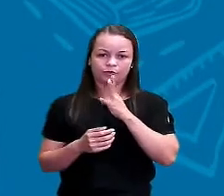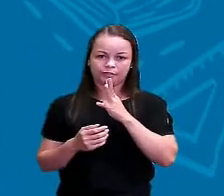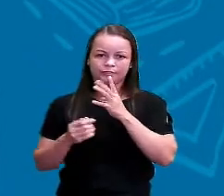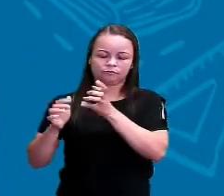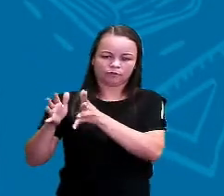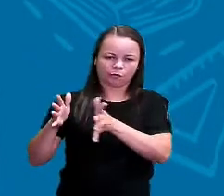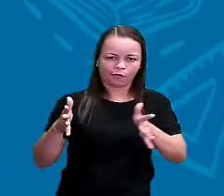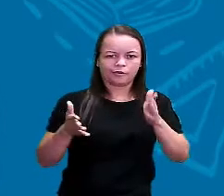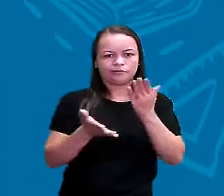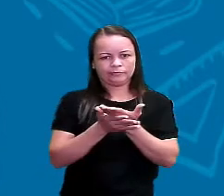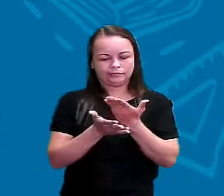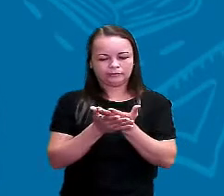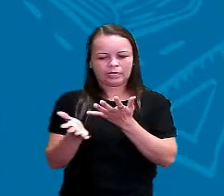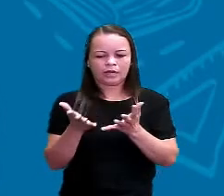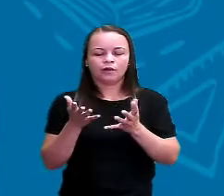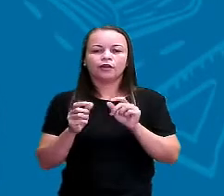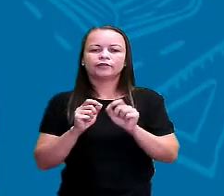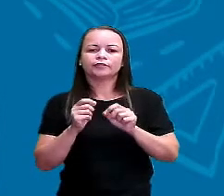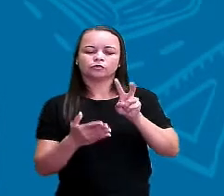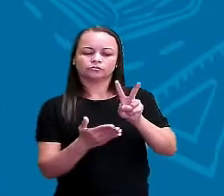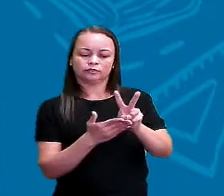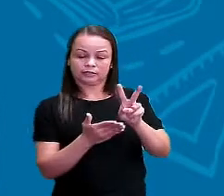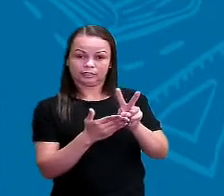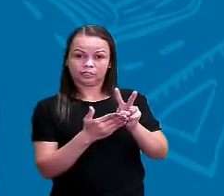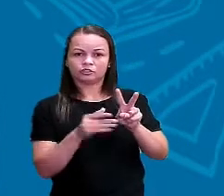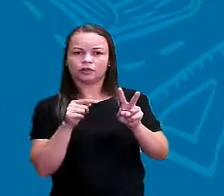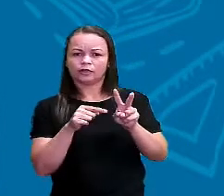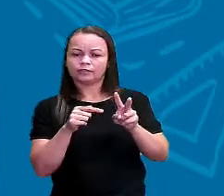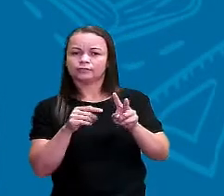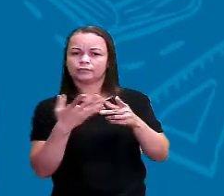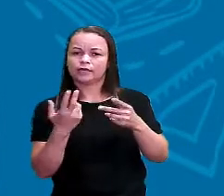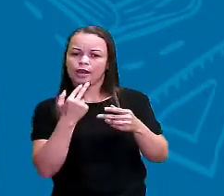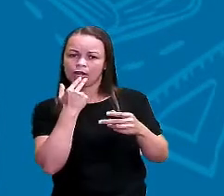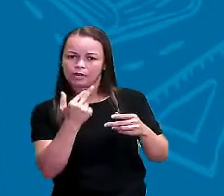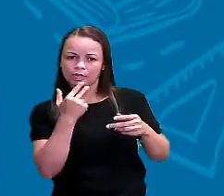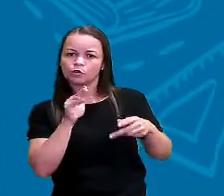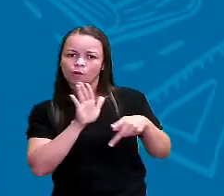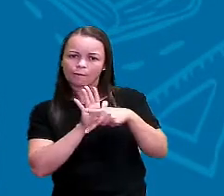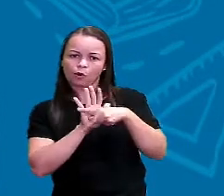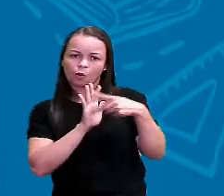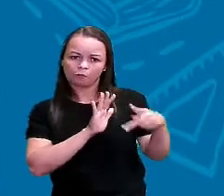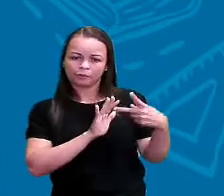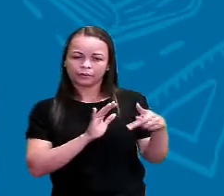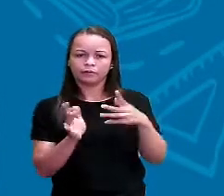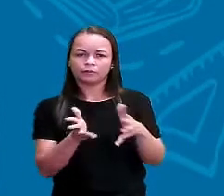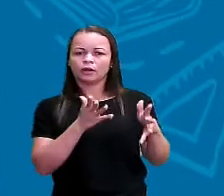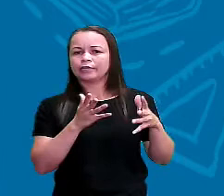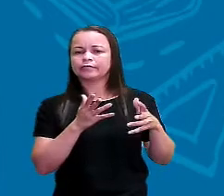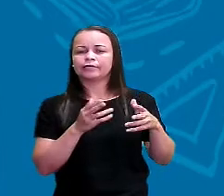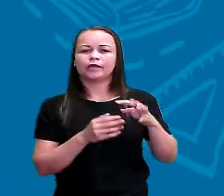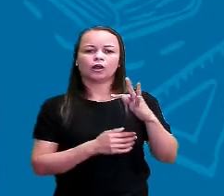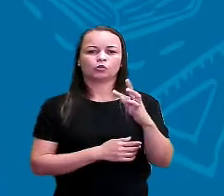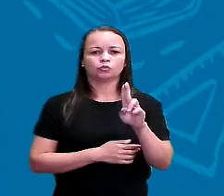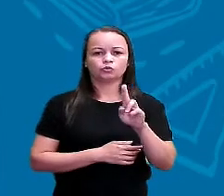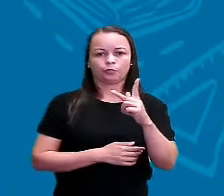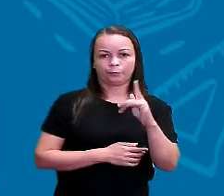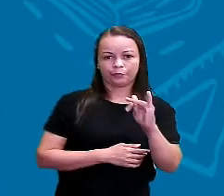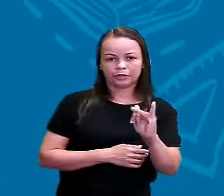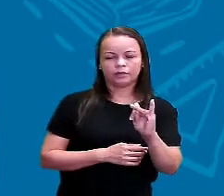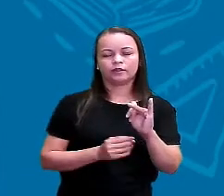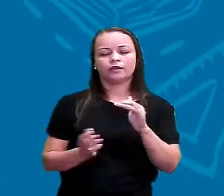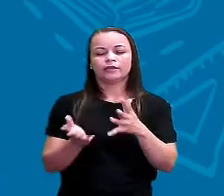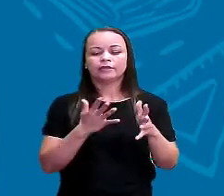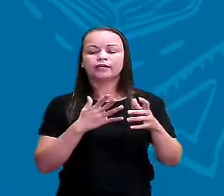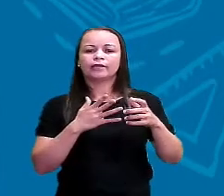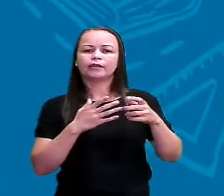os indígenas, eles tinham uma língua própria, que era o tupi-guarani, e eles chamavam a terra que eles moravam de